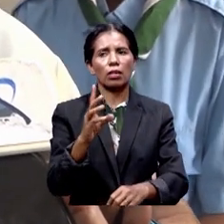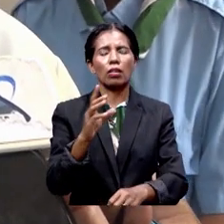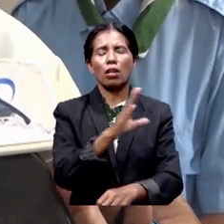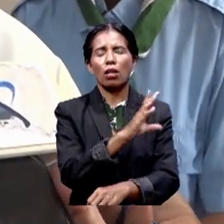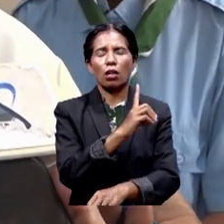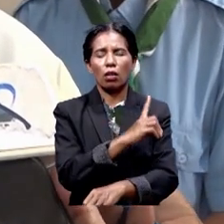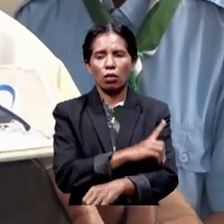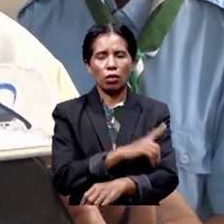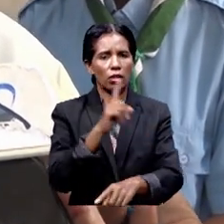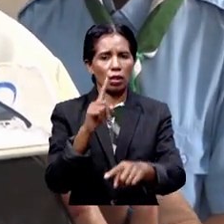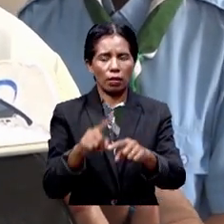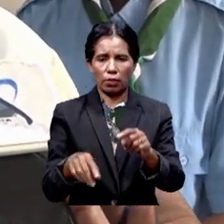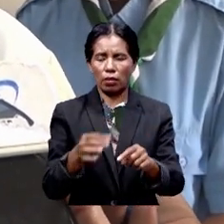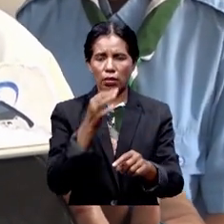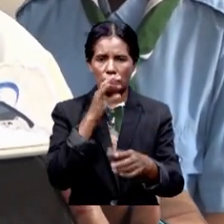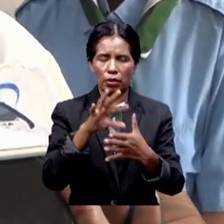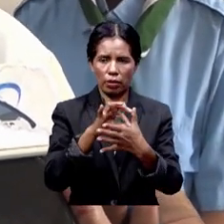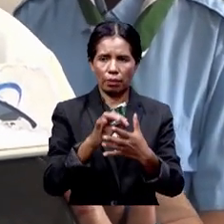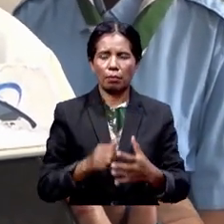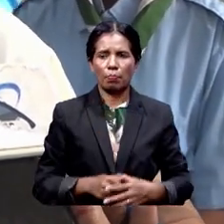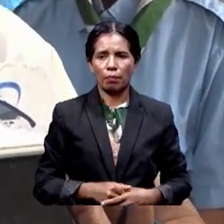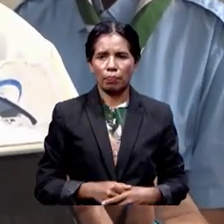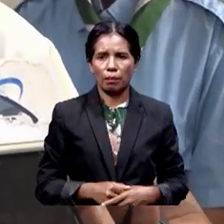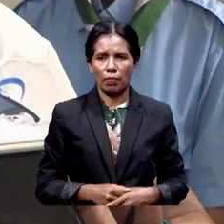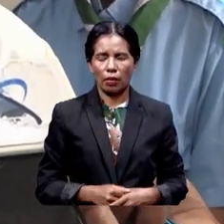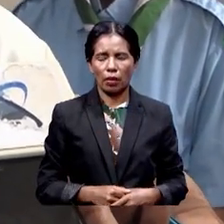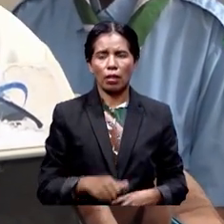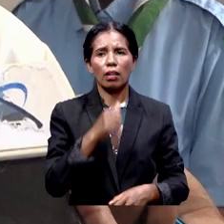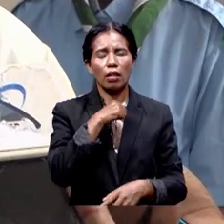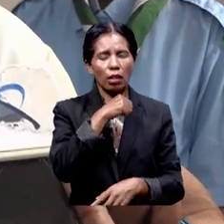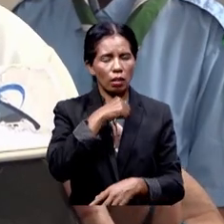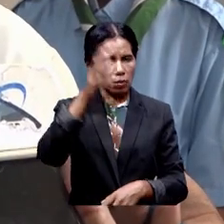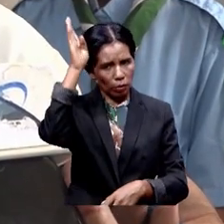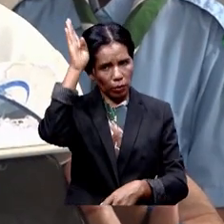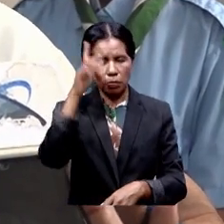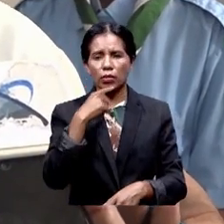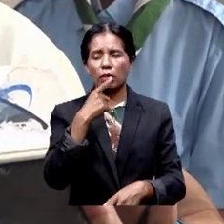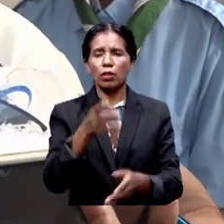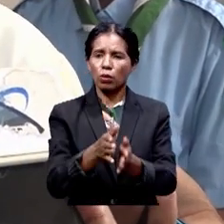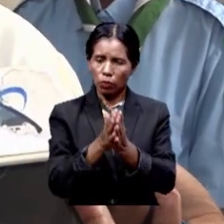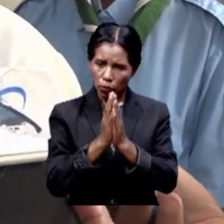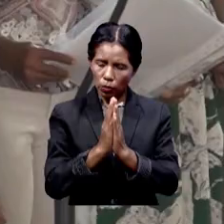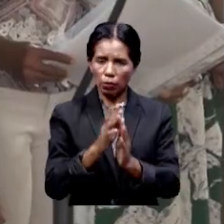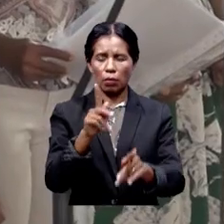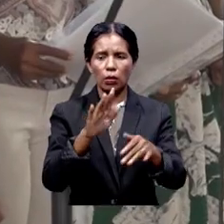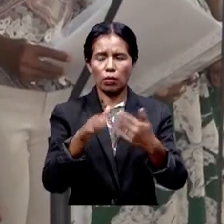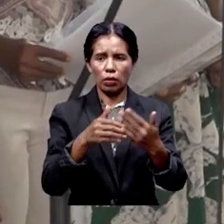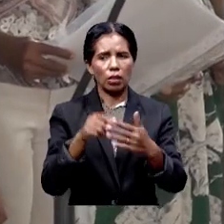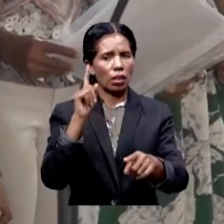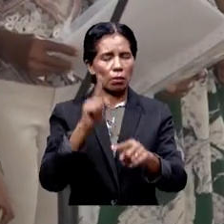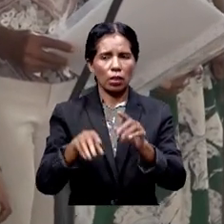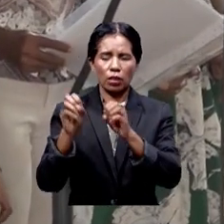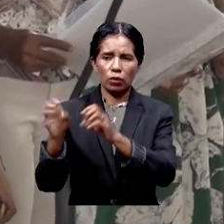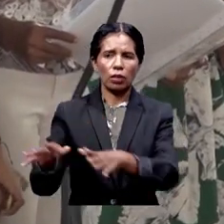jesus abstinência. Dom Virgílio Cardeal do Carmo da Silva esteve mos russo basrani sira atu la bele sue fuer